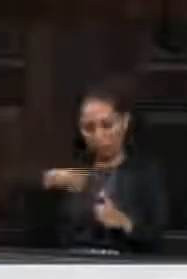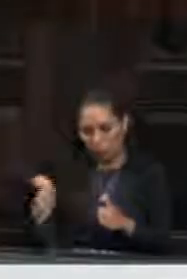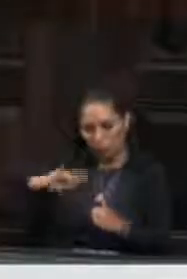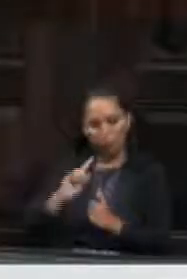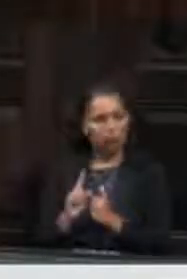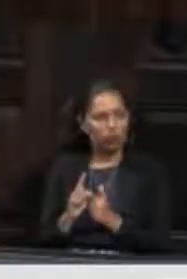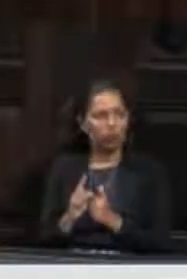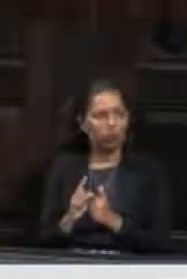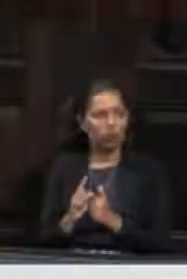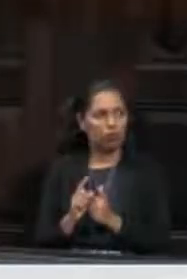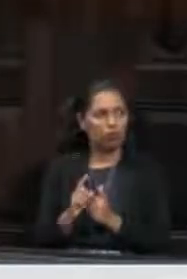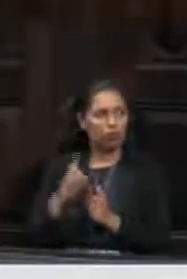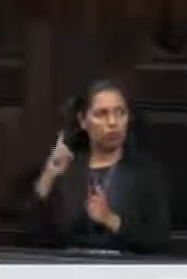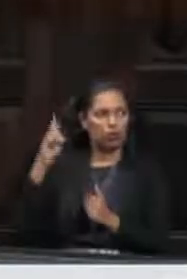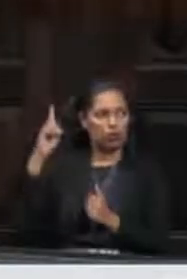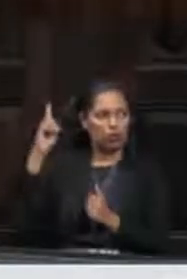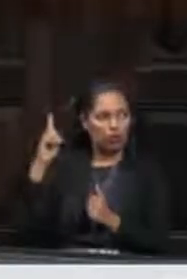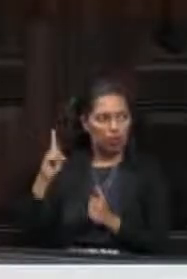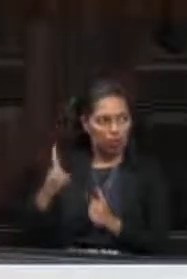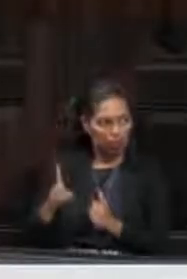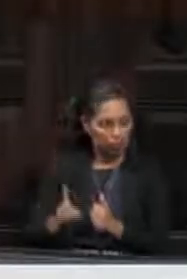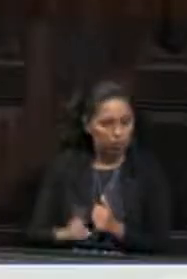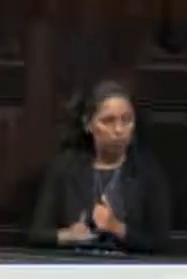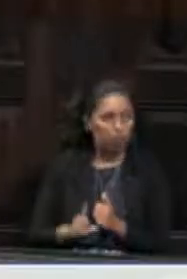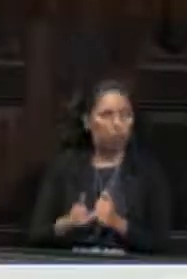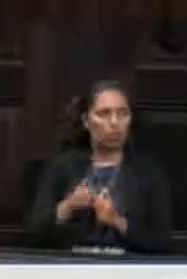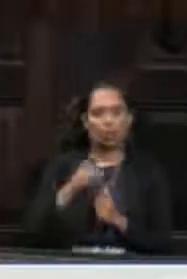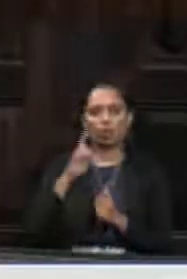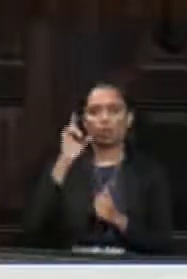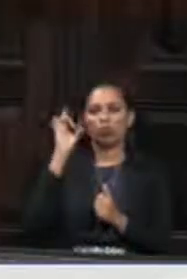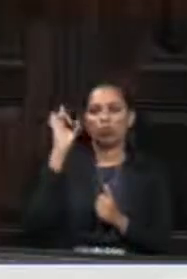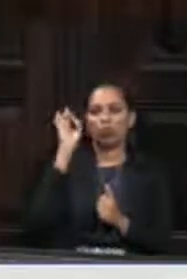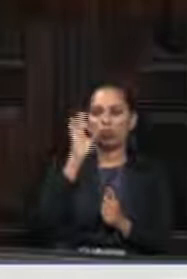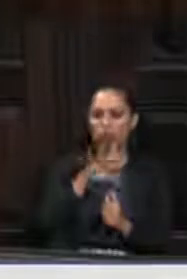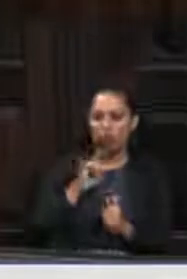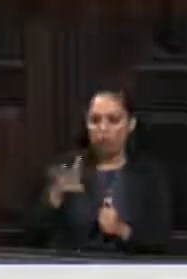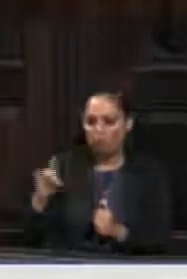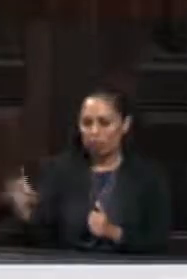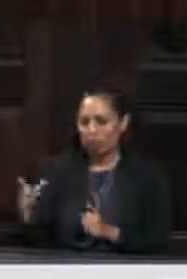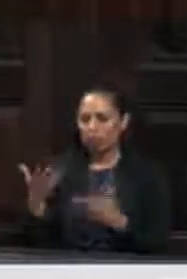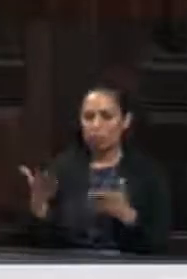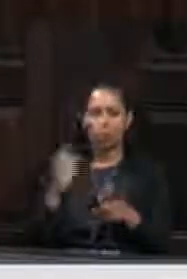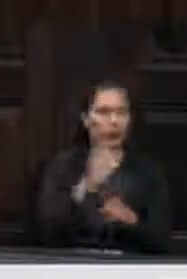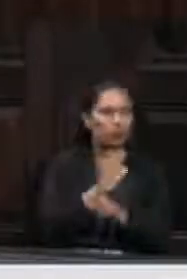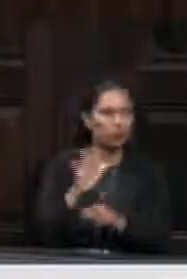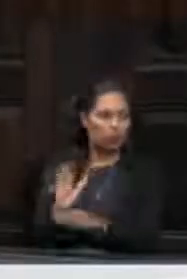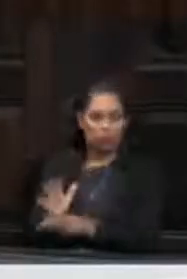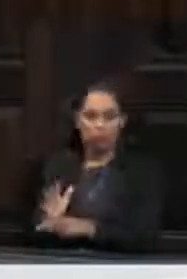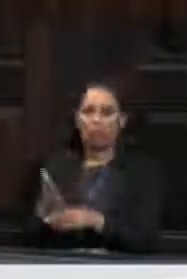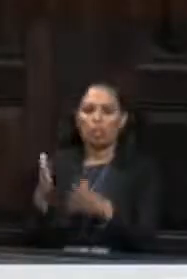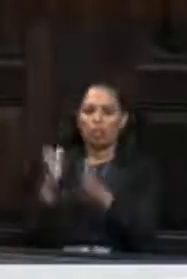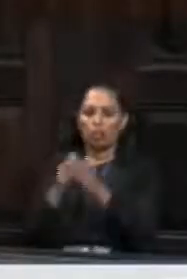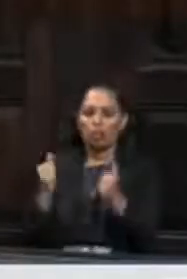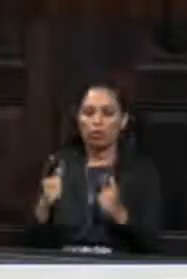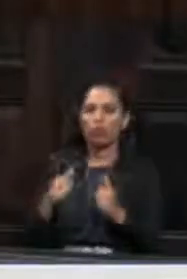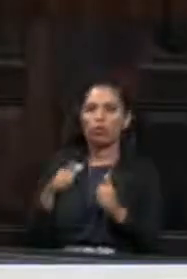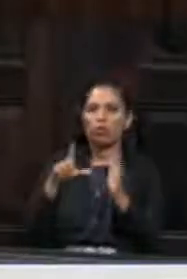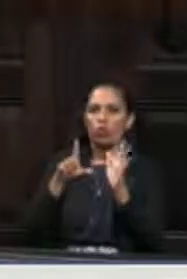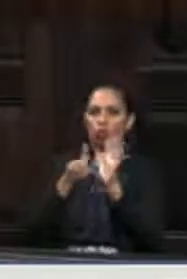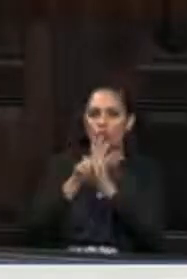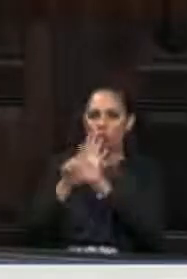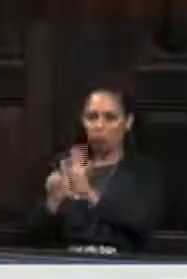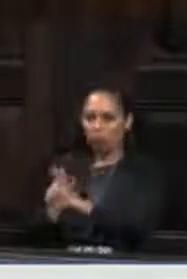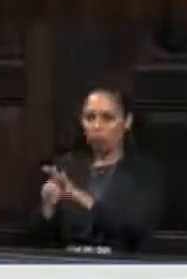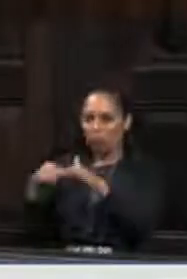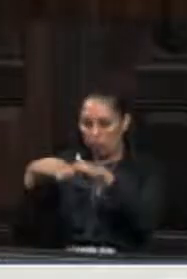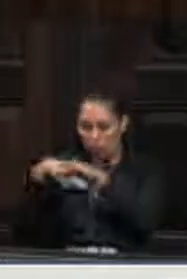Nós defendemos que a ADO 26 seja arquivada pelo STF e